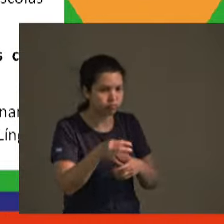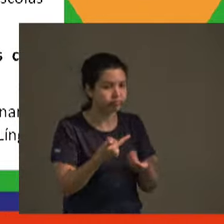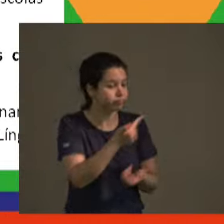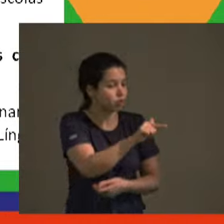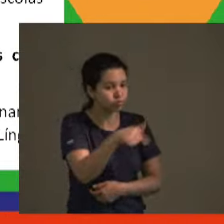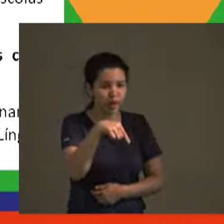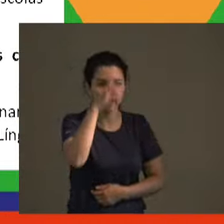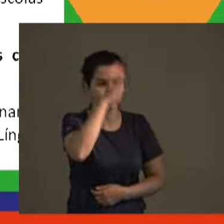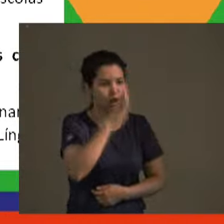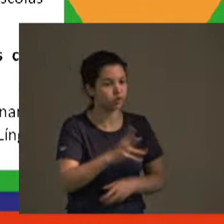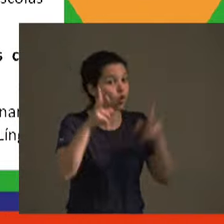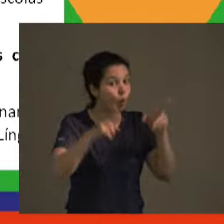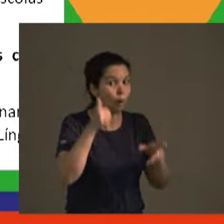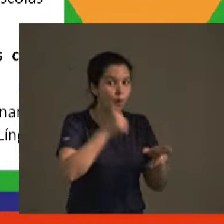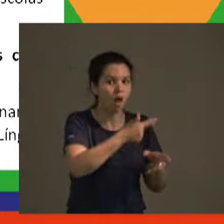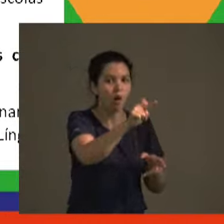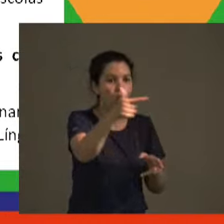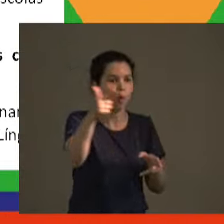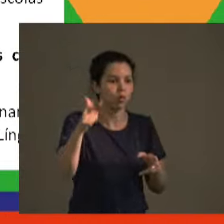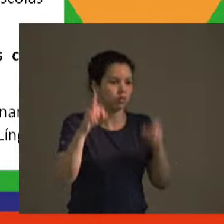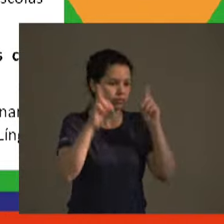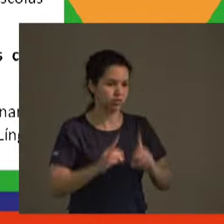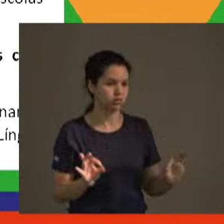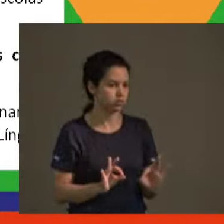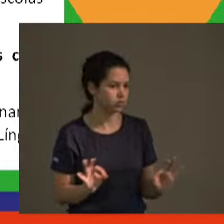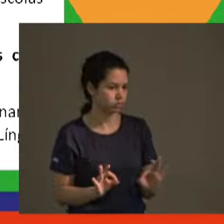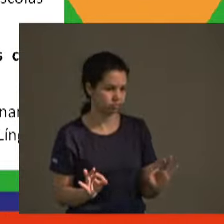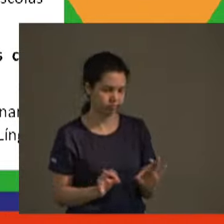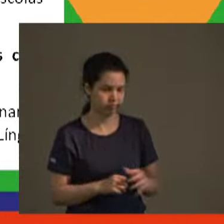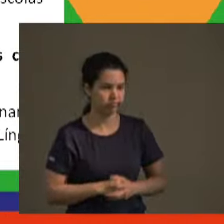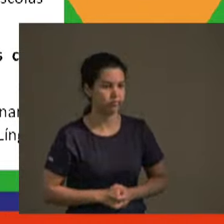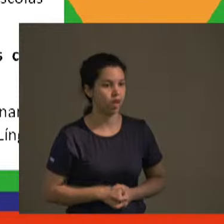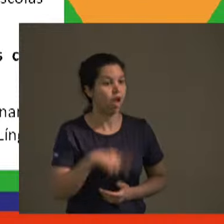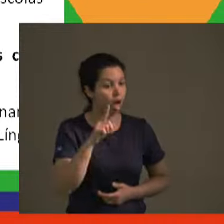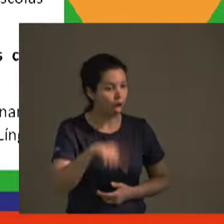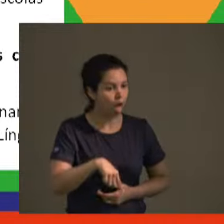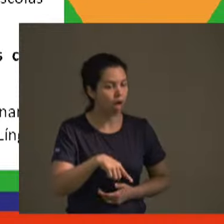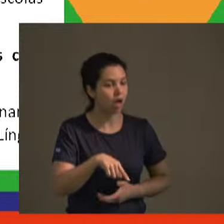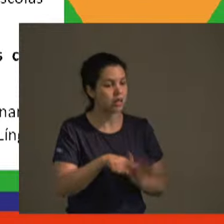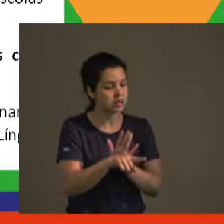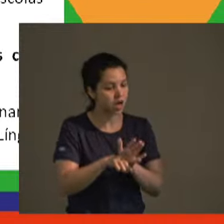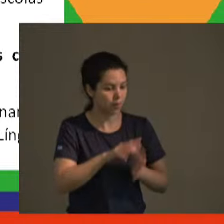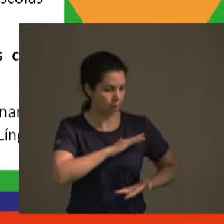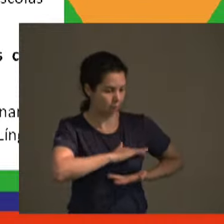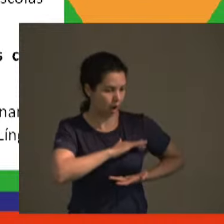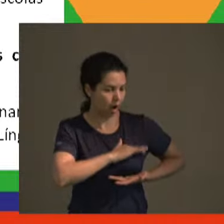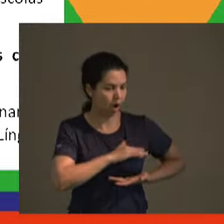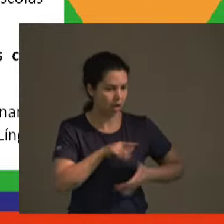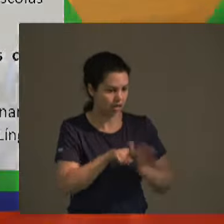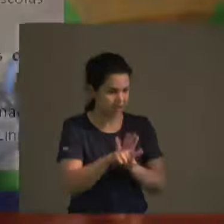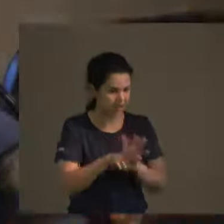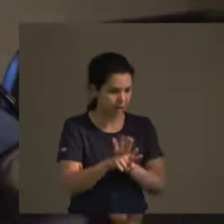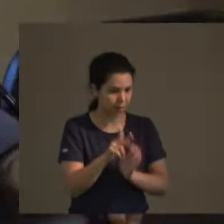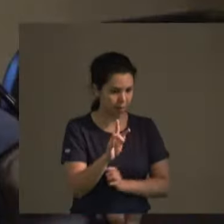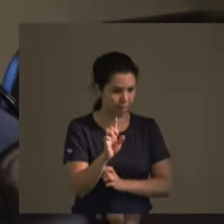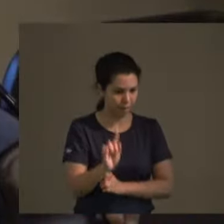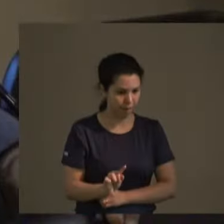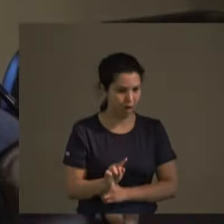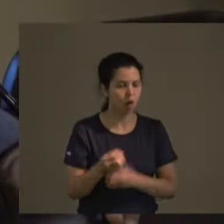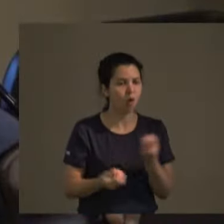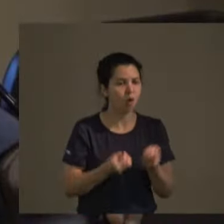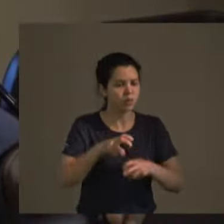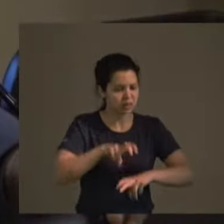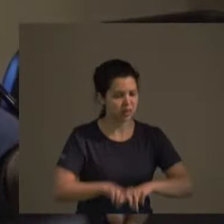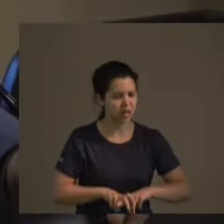estão preparadas para lidar com essas mulheres. O mamógrafo é para a mulher fazer o exame de pé. Como é que a mulher sentada faz o exame no